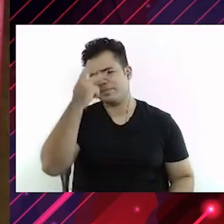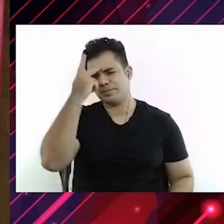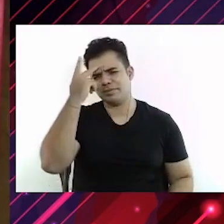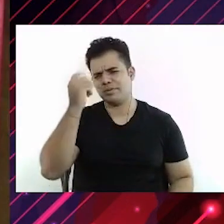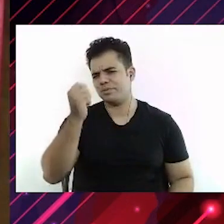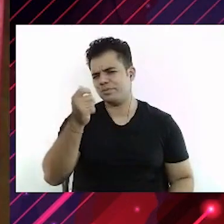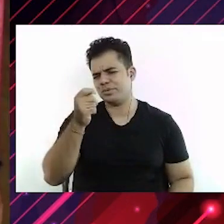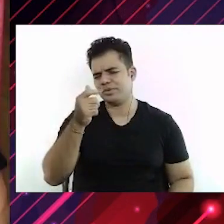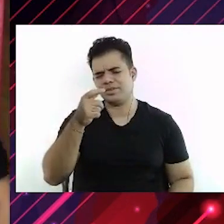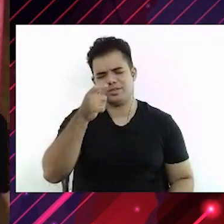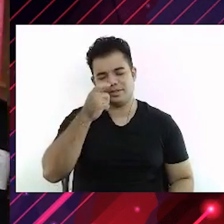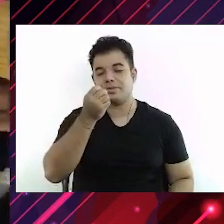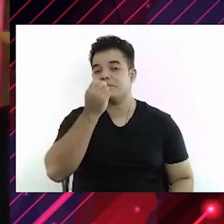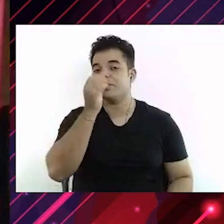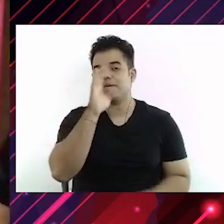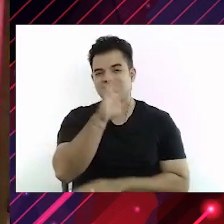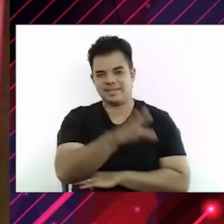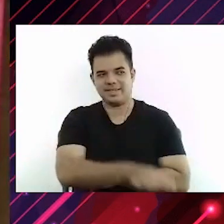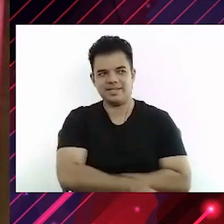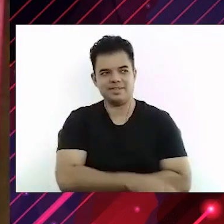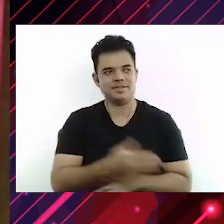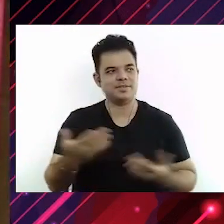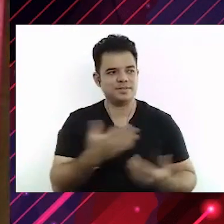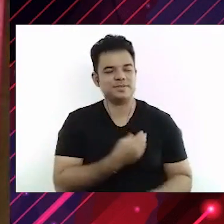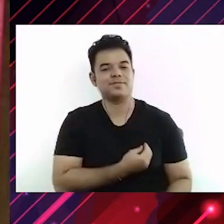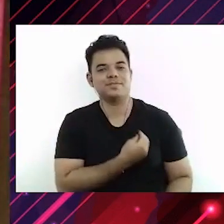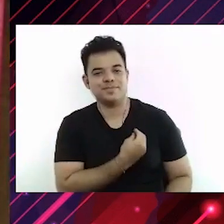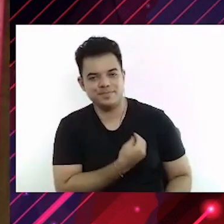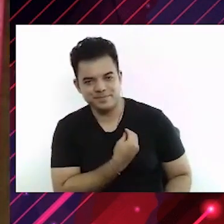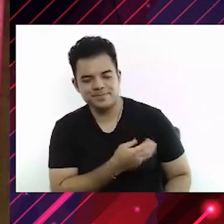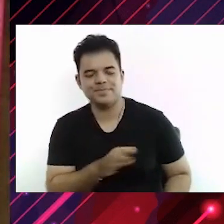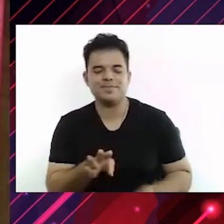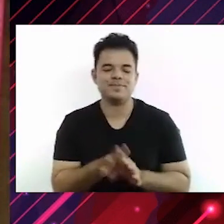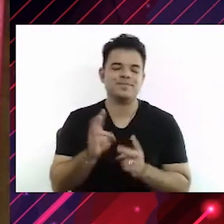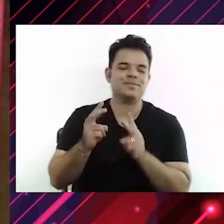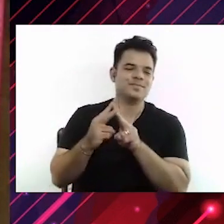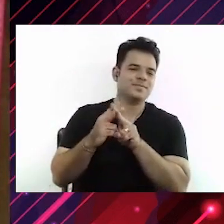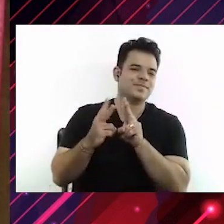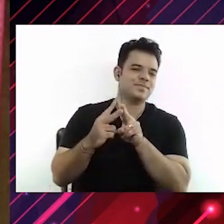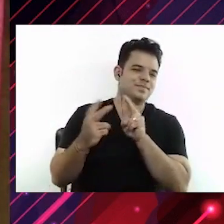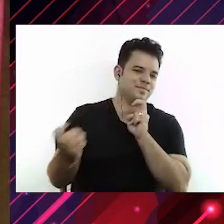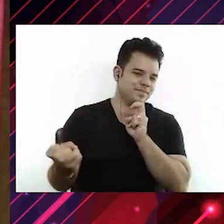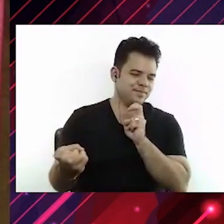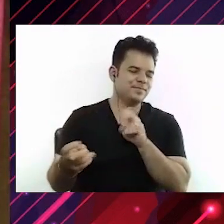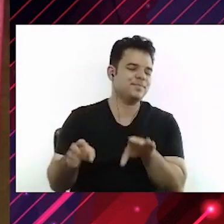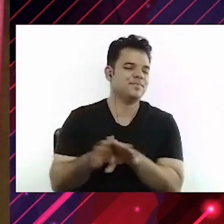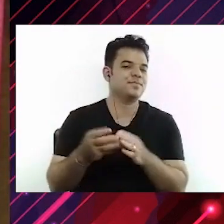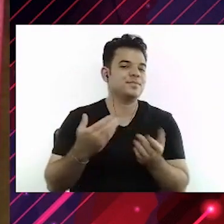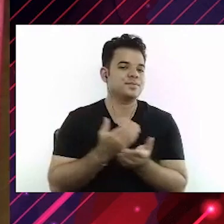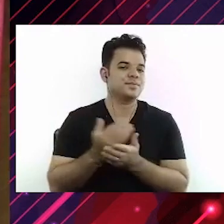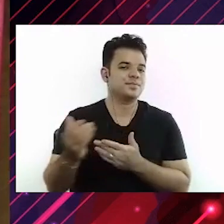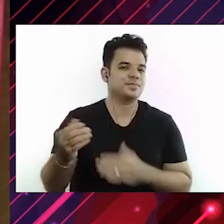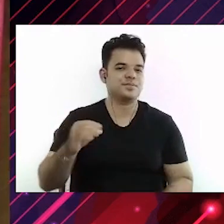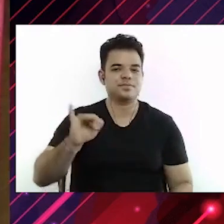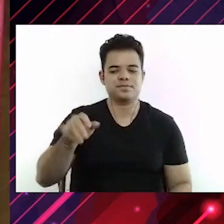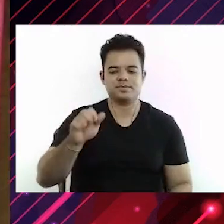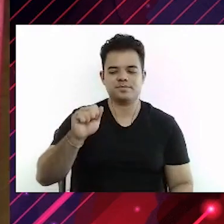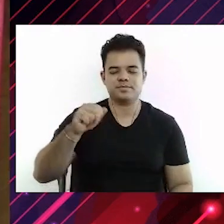Boa tarde, pessoal, quem está presencial, quem está online. Então, vou começar a apresentação. Eu sou o Janael